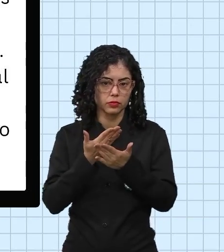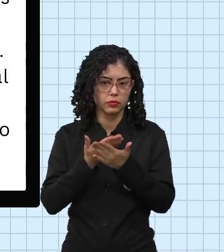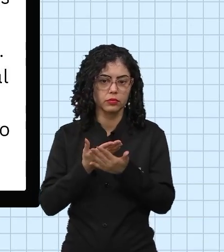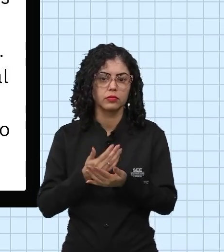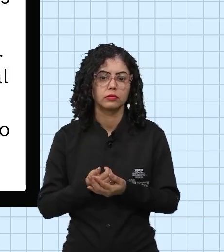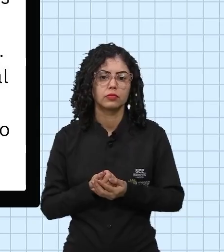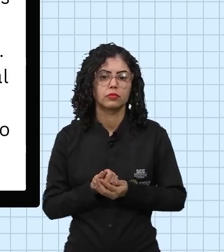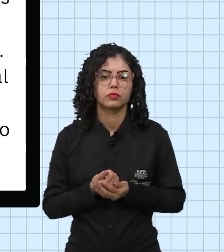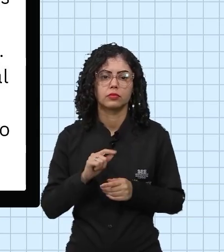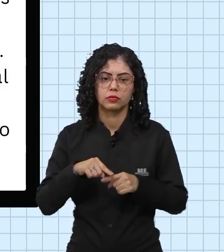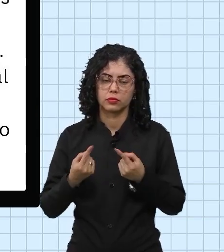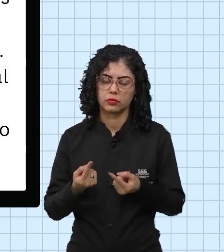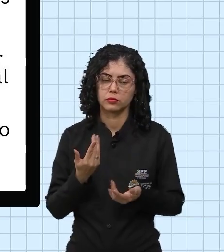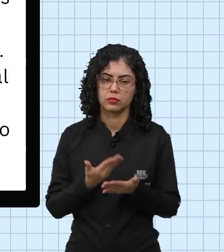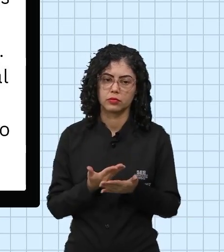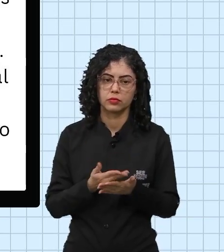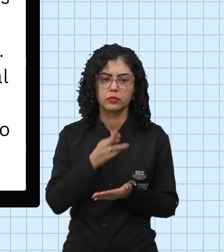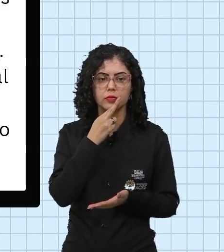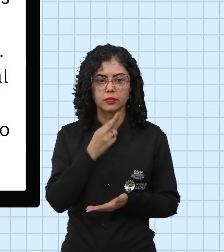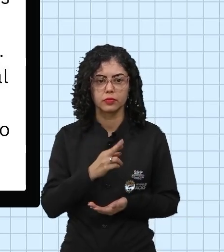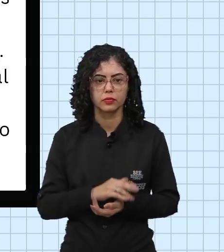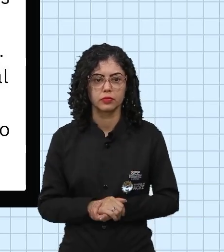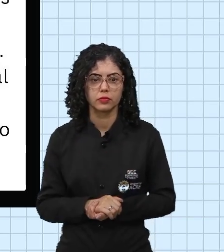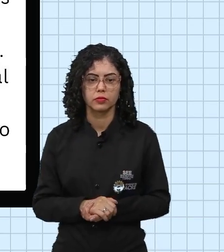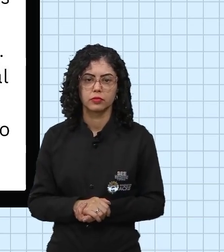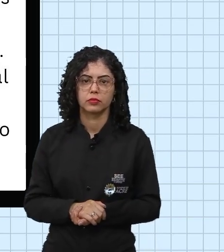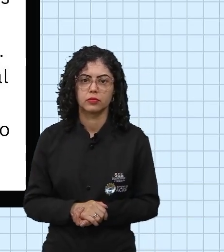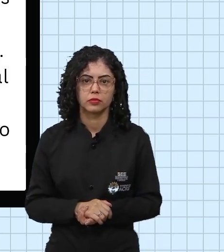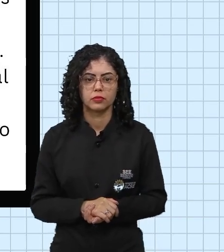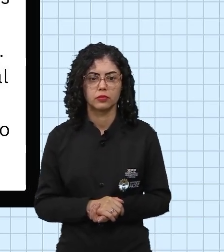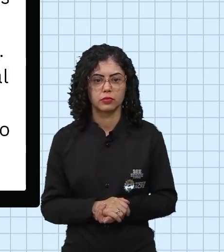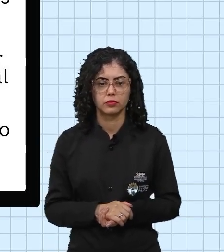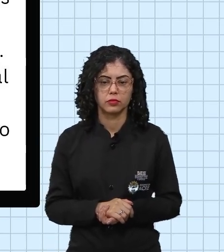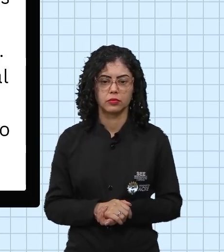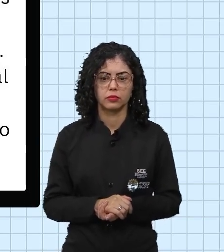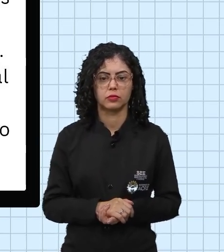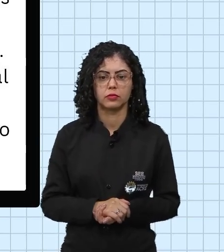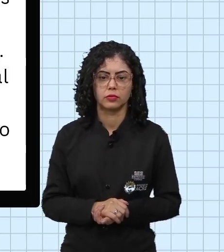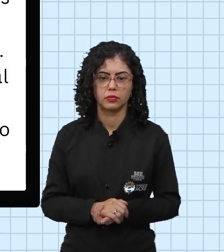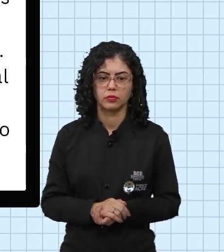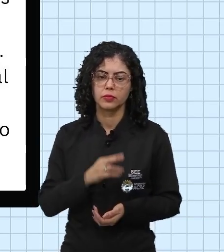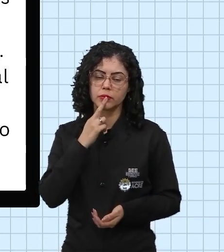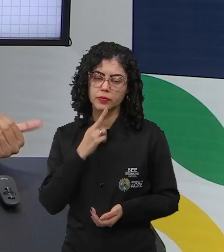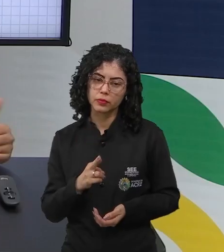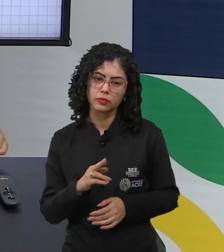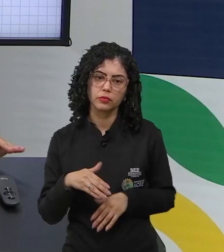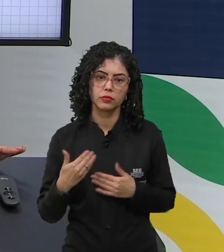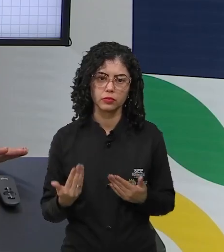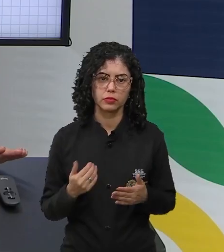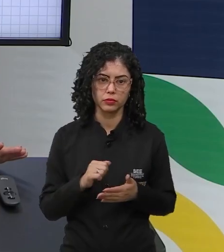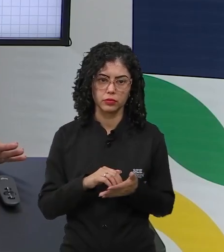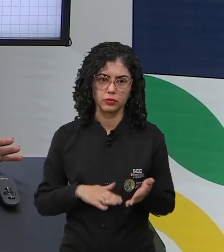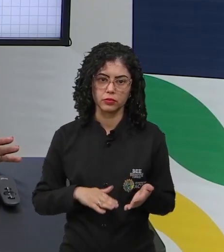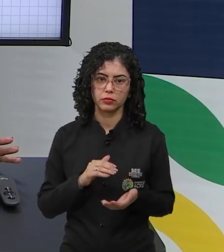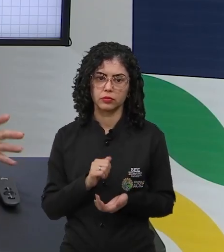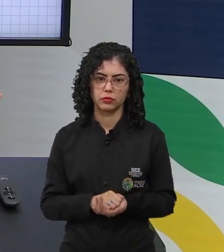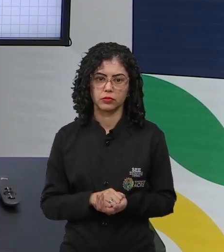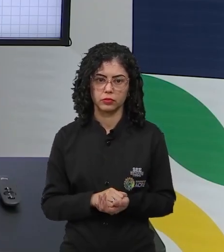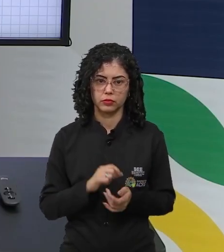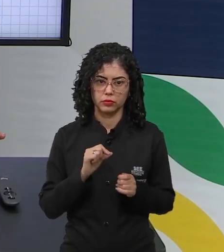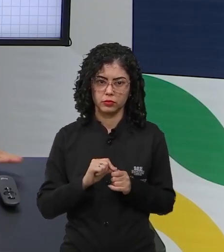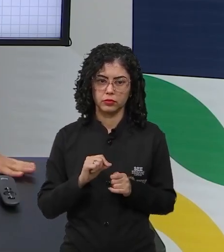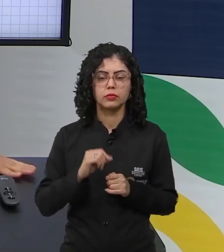e estuda mais um pouquinho e resolve a questão. Agora, depois que vocês resolveram a atividade, que